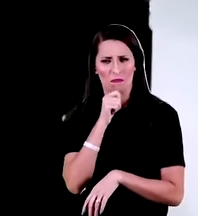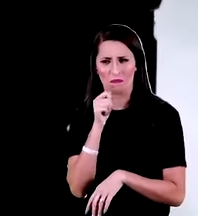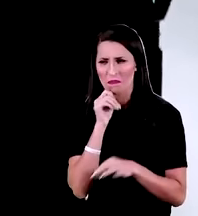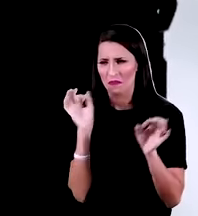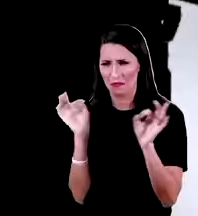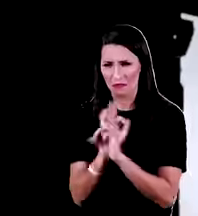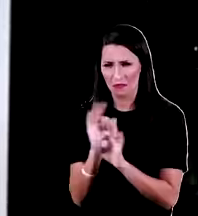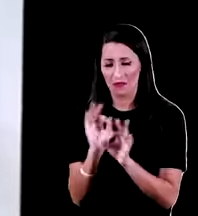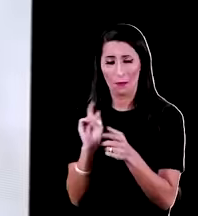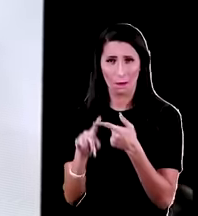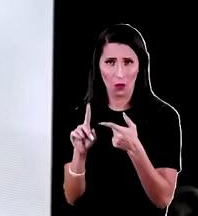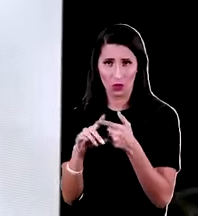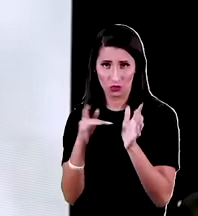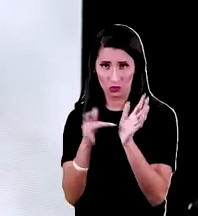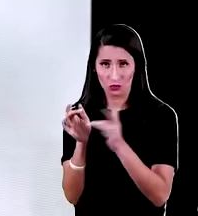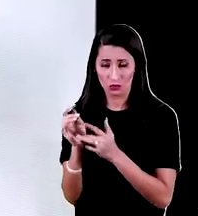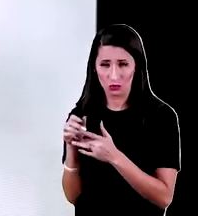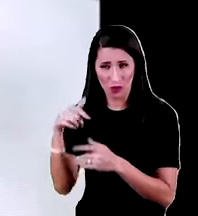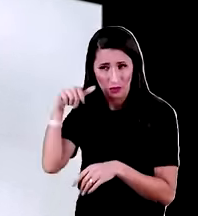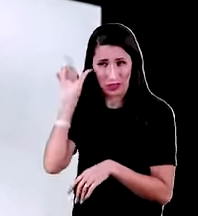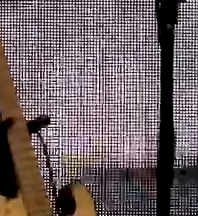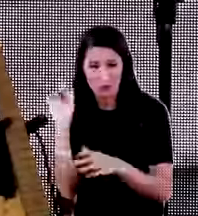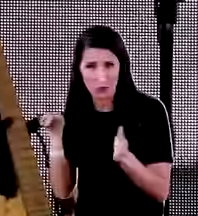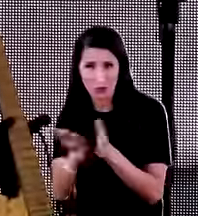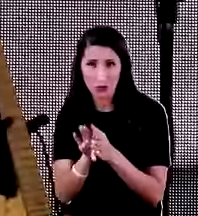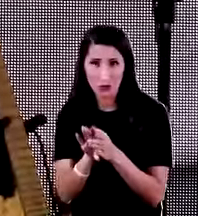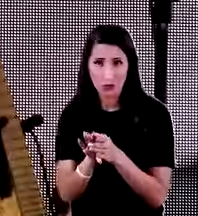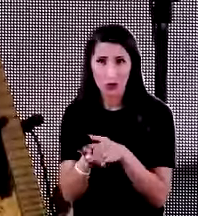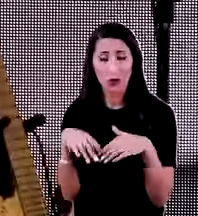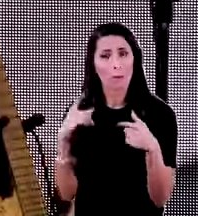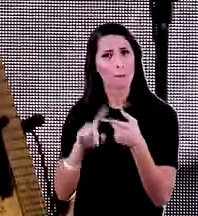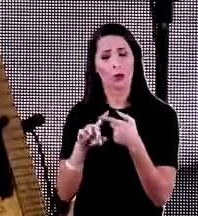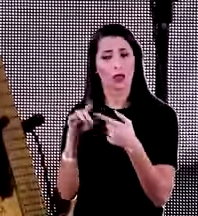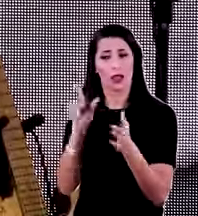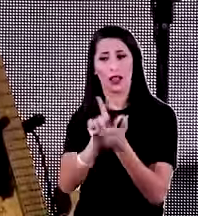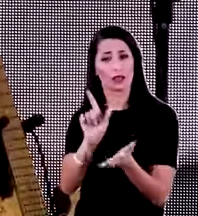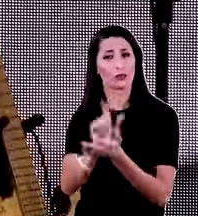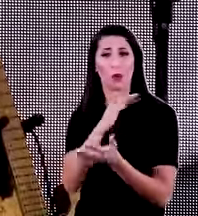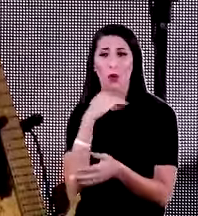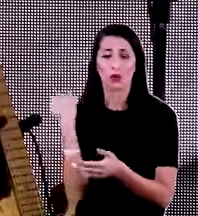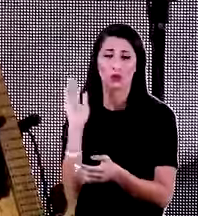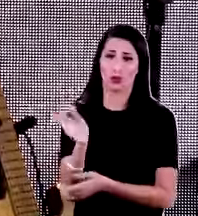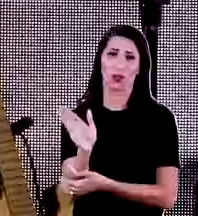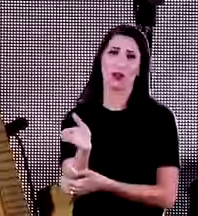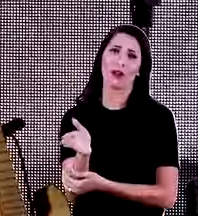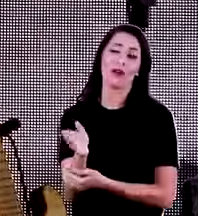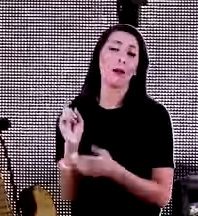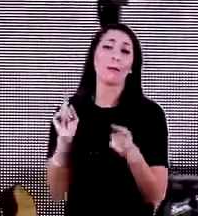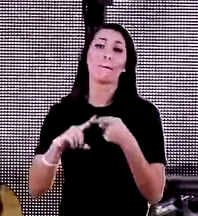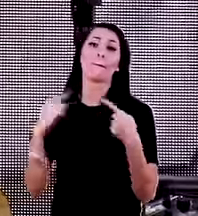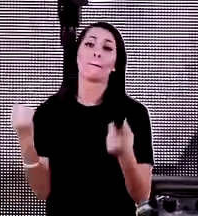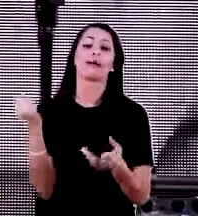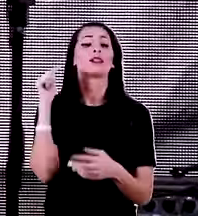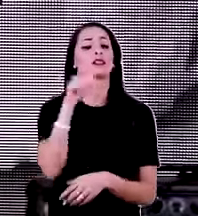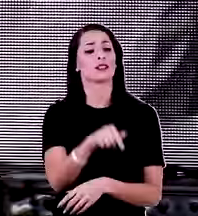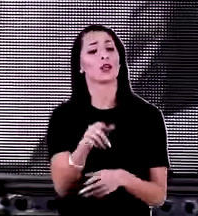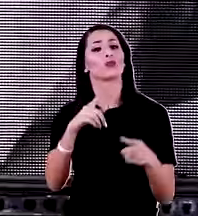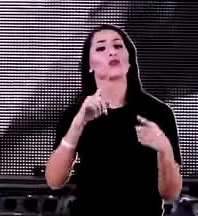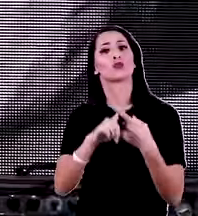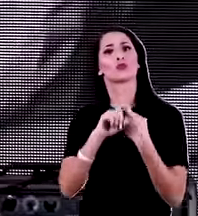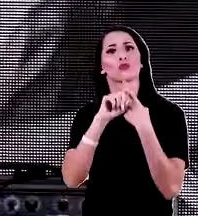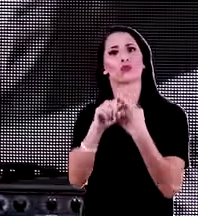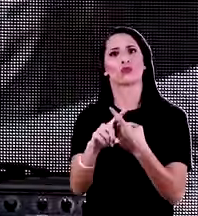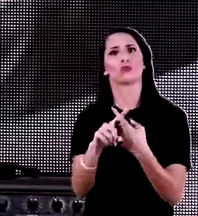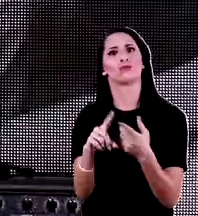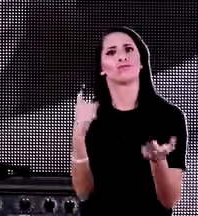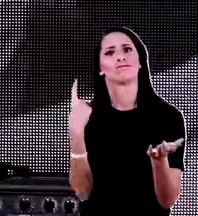chegou atrasado, né? Porque no caso quando Jesus chegou, Lázaro já tinha morrido. Mas aí é que está o X da questão.